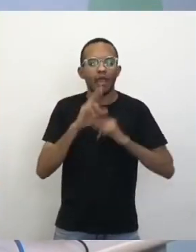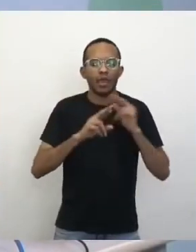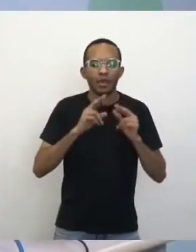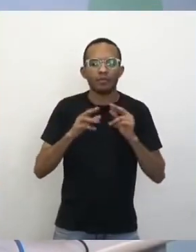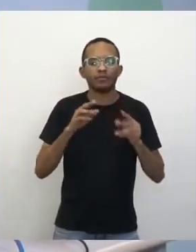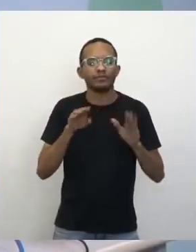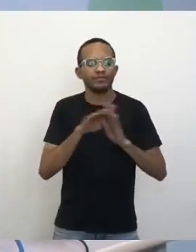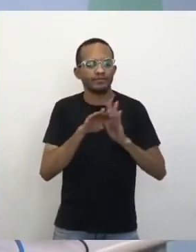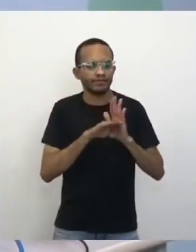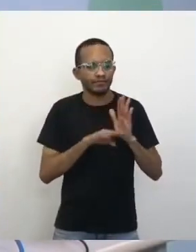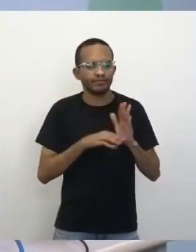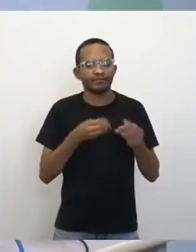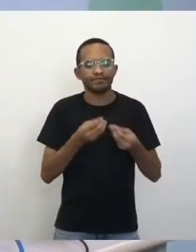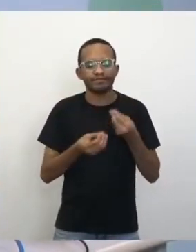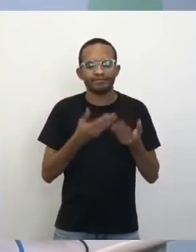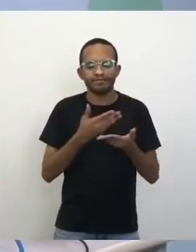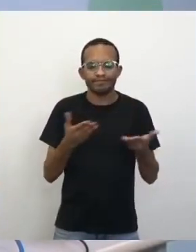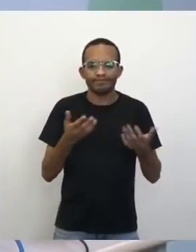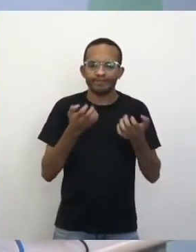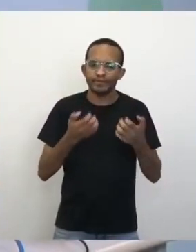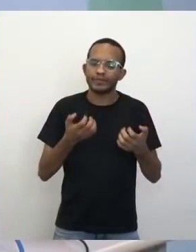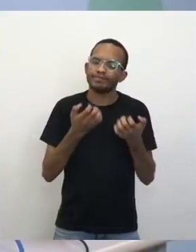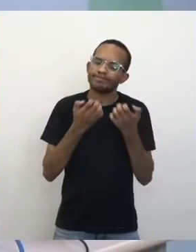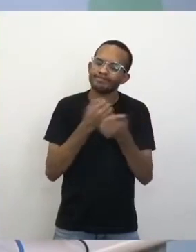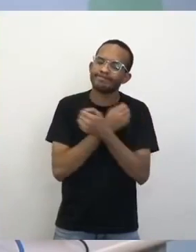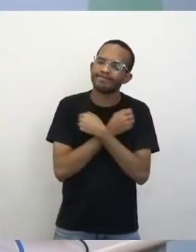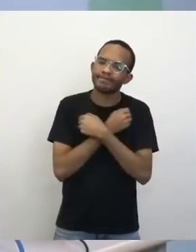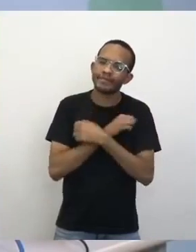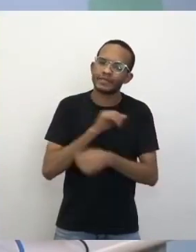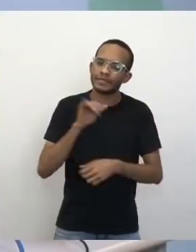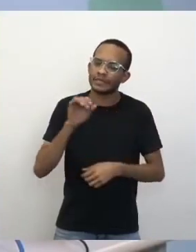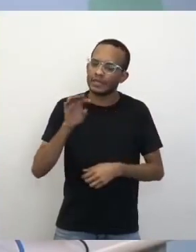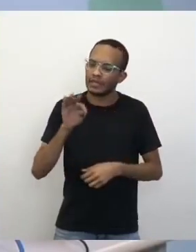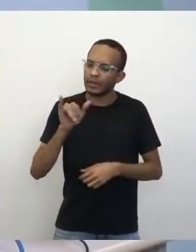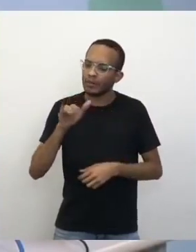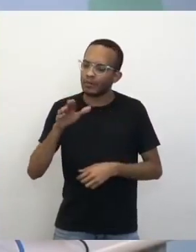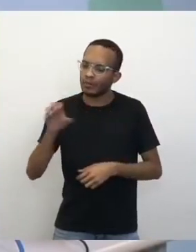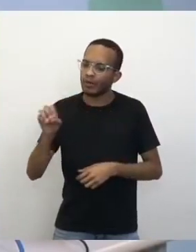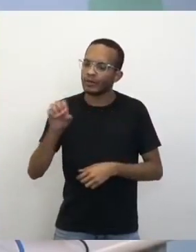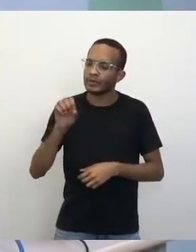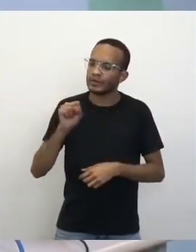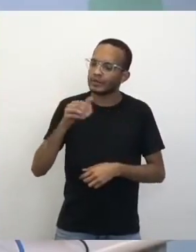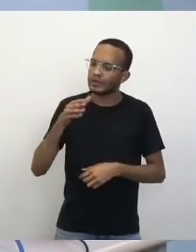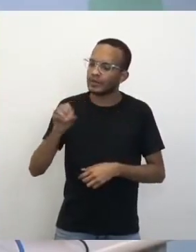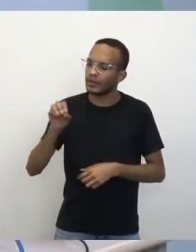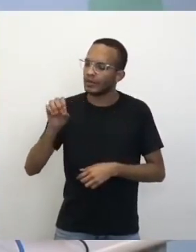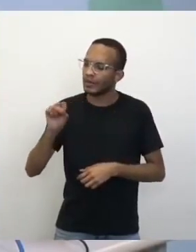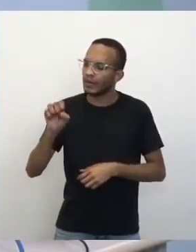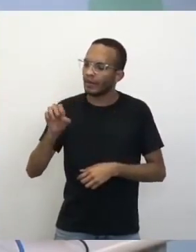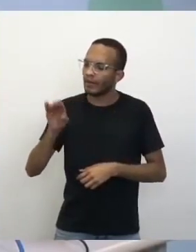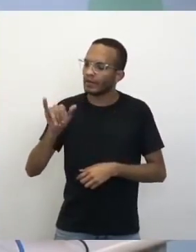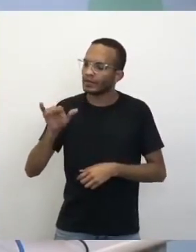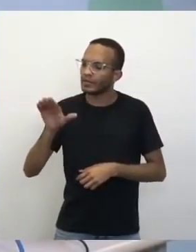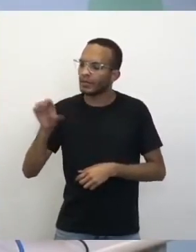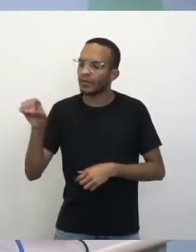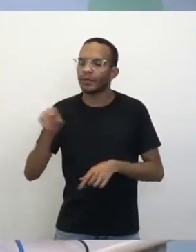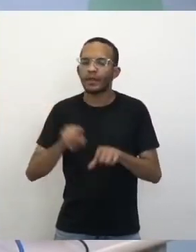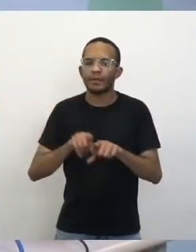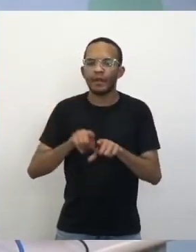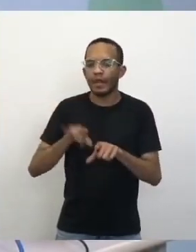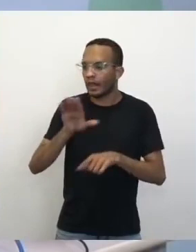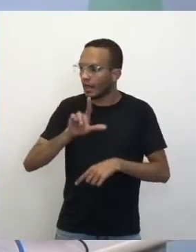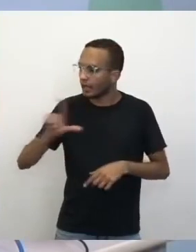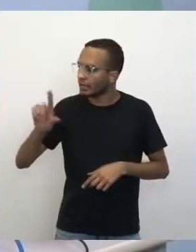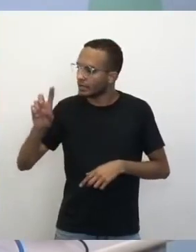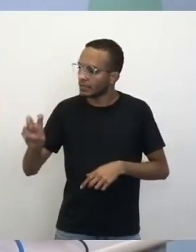ordem aí, como você pediu. Então, quero mandar um abraço aí para o pessoal de Taboão da Serra, de São Sebastião, daqui da Leste 5, da diretoria Leste